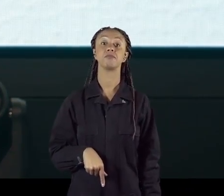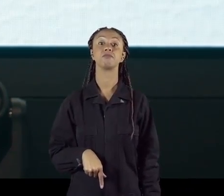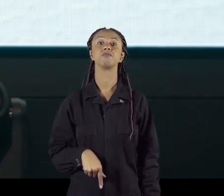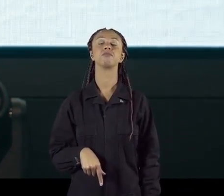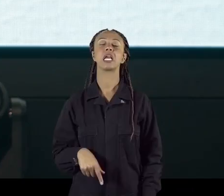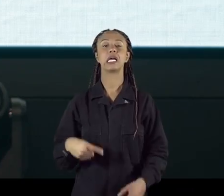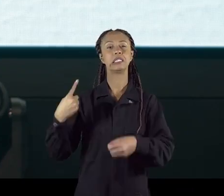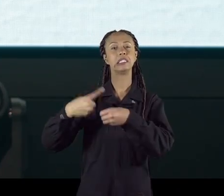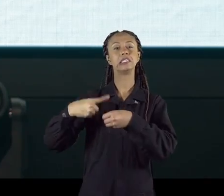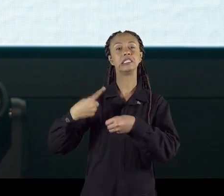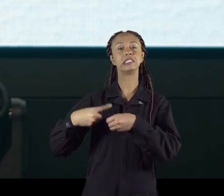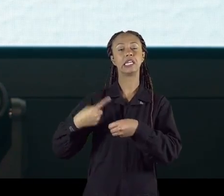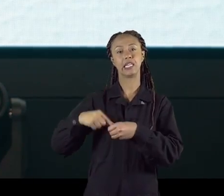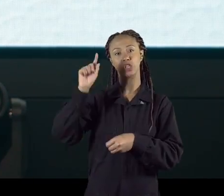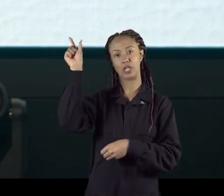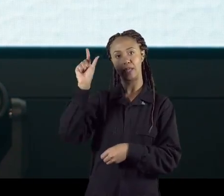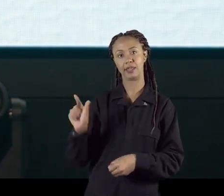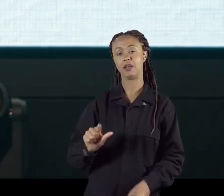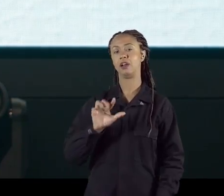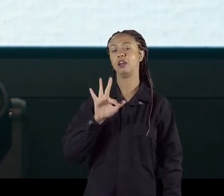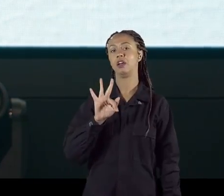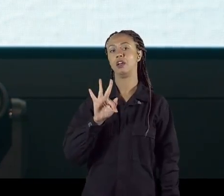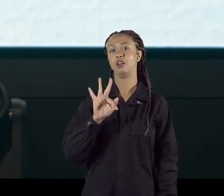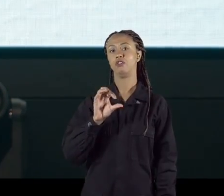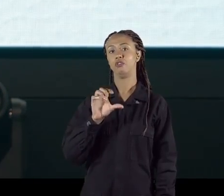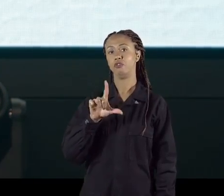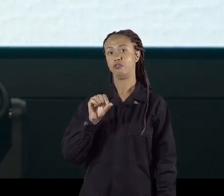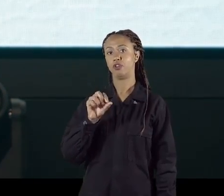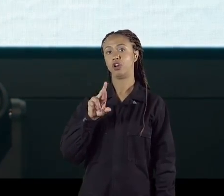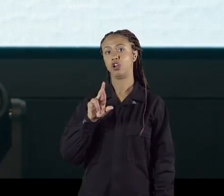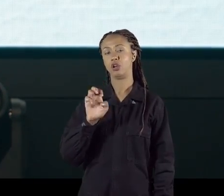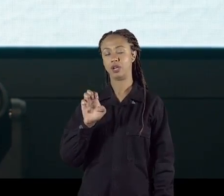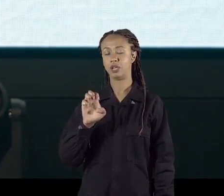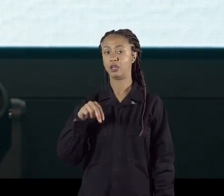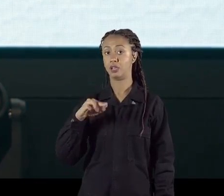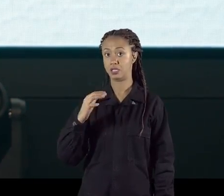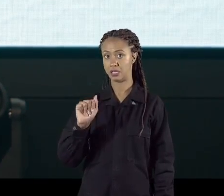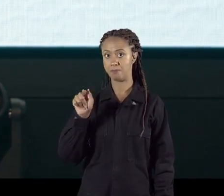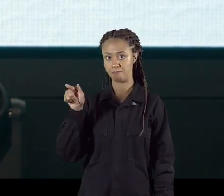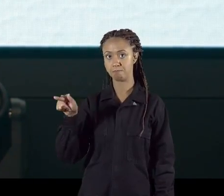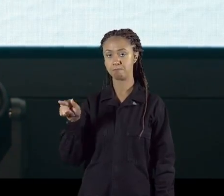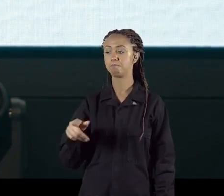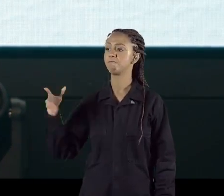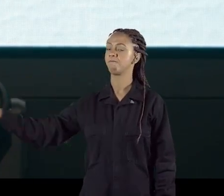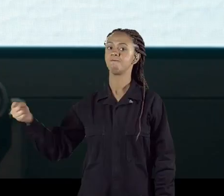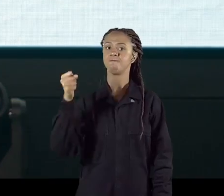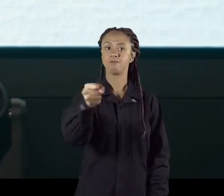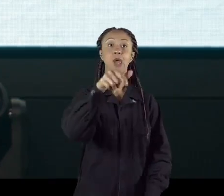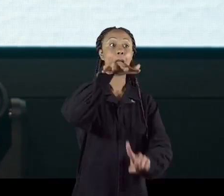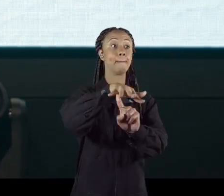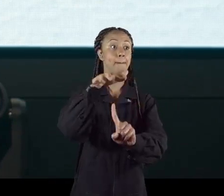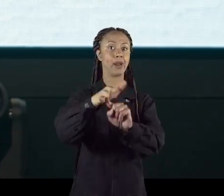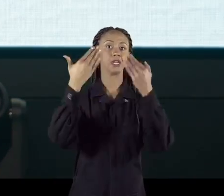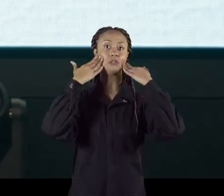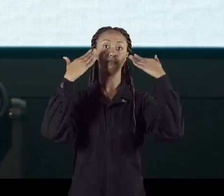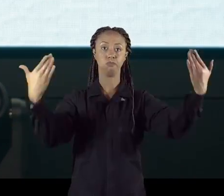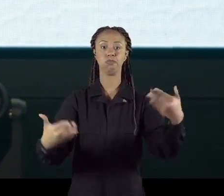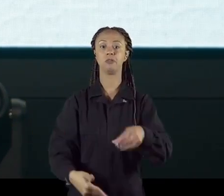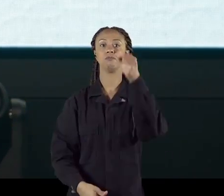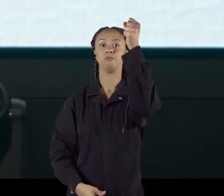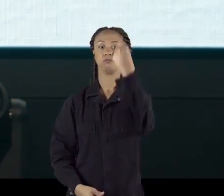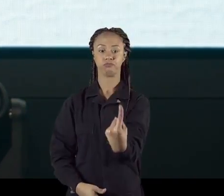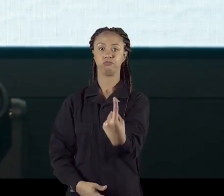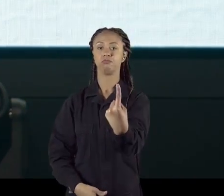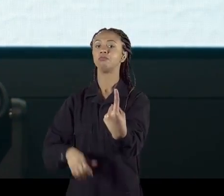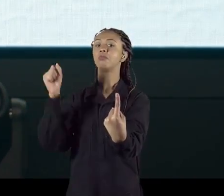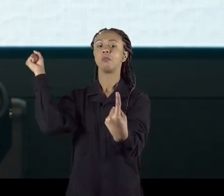pública na cidade de Florença e foi 10 fogo nele e antes de morrer disse assim vocês